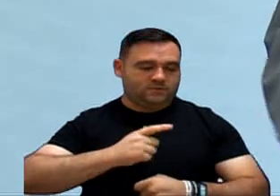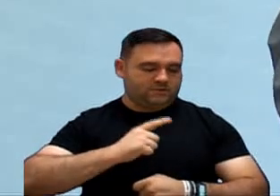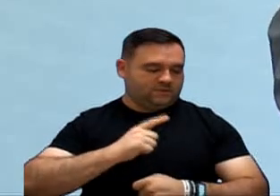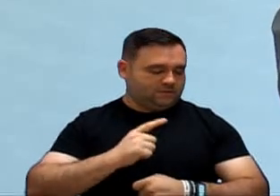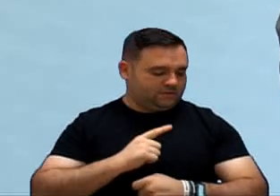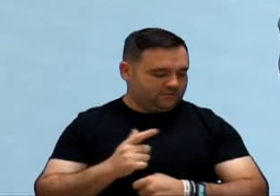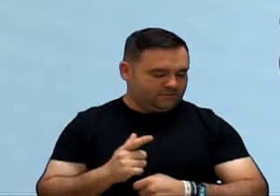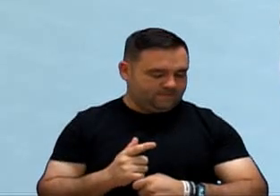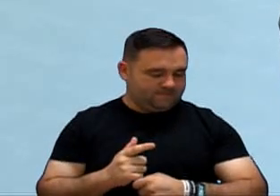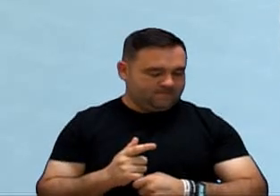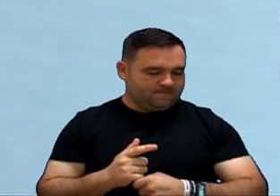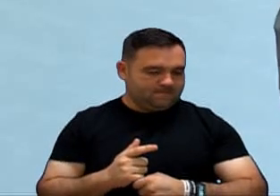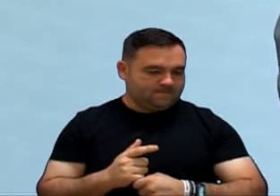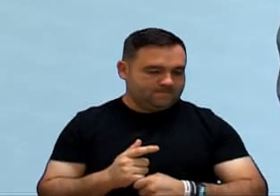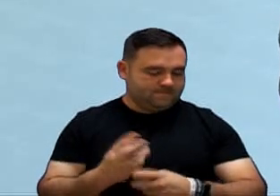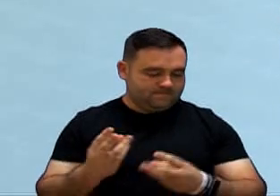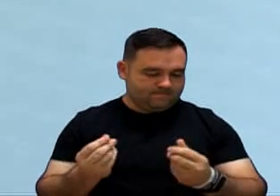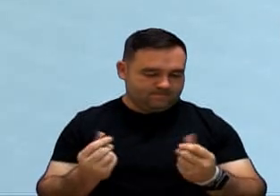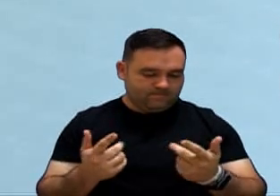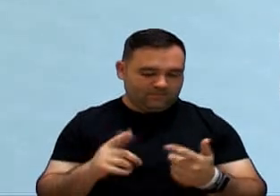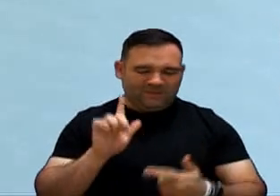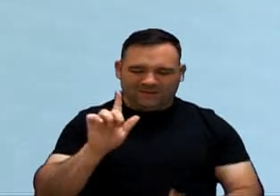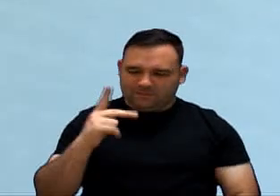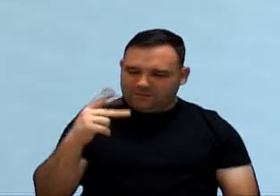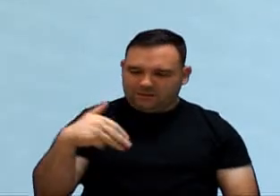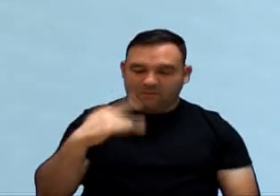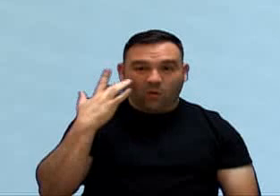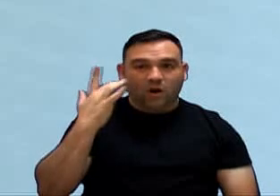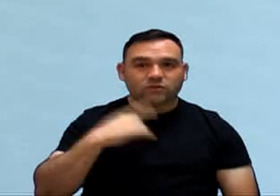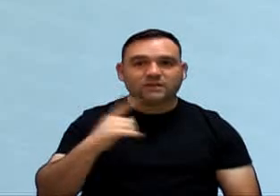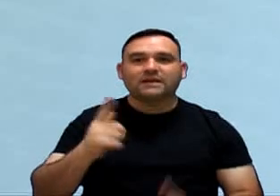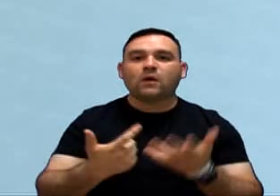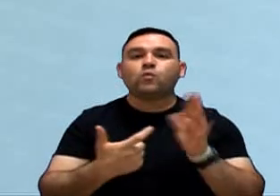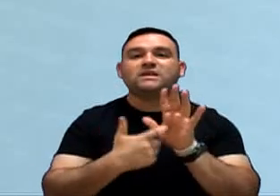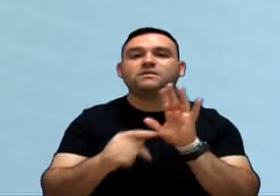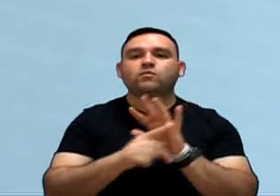do acho que IGPM, se eu não me engano, o